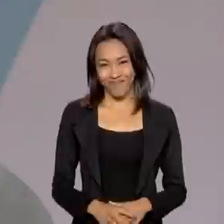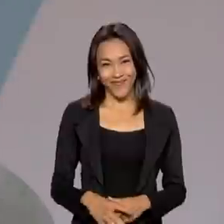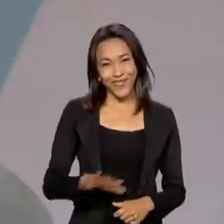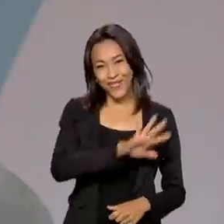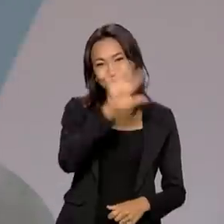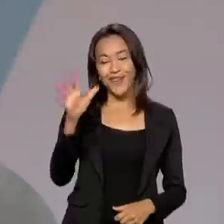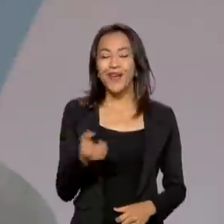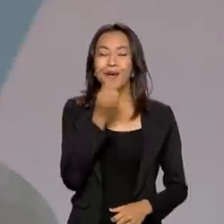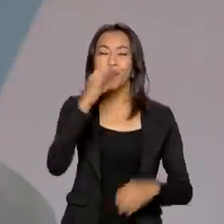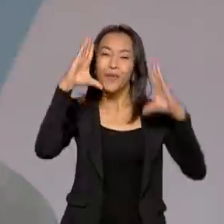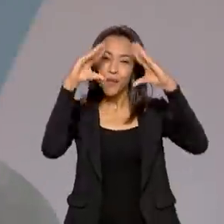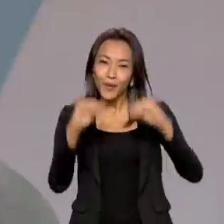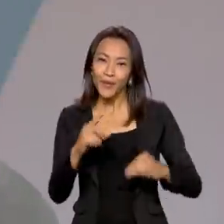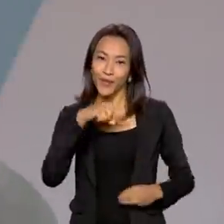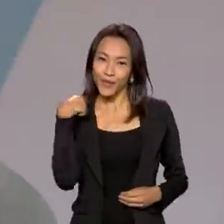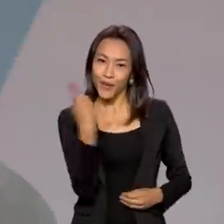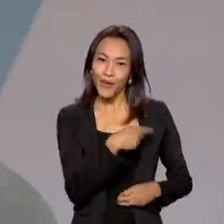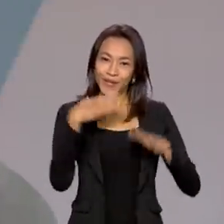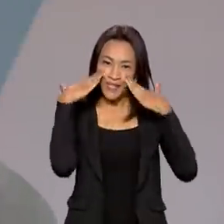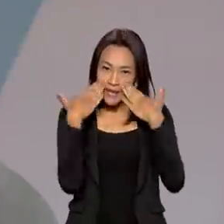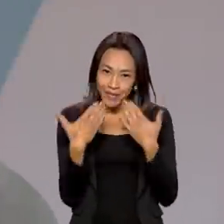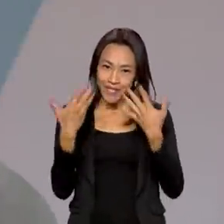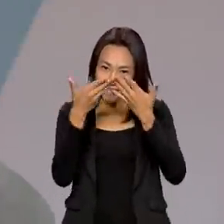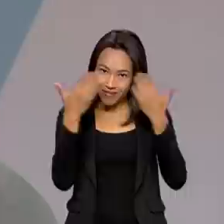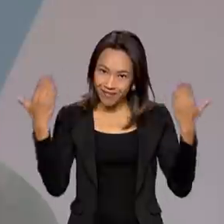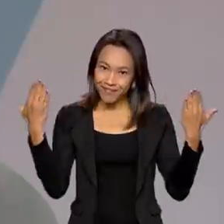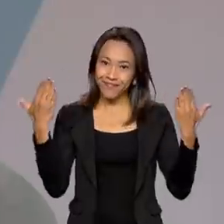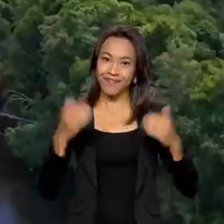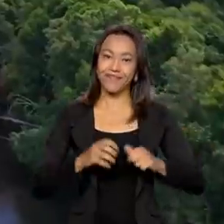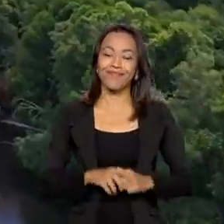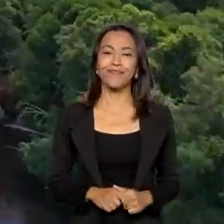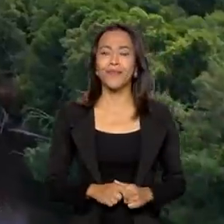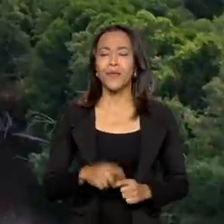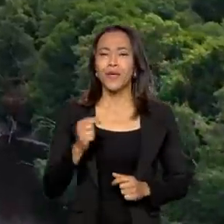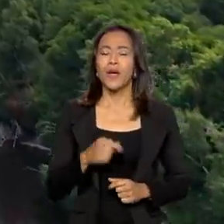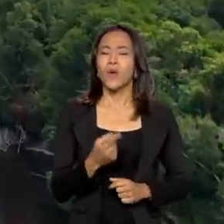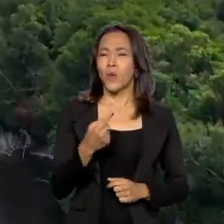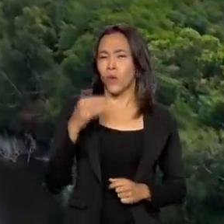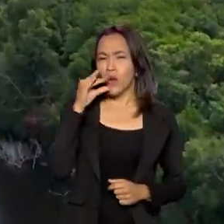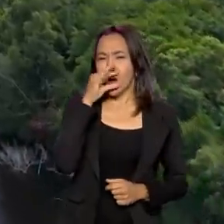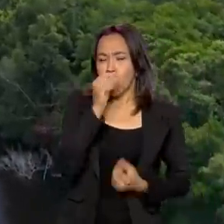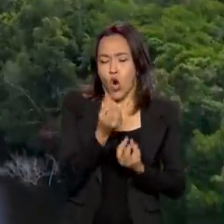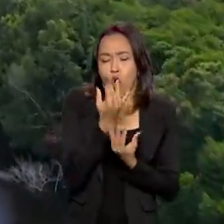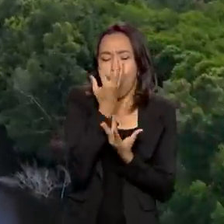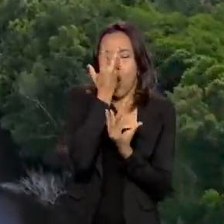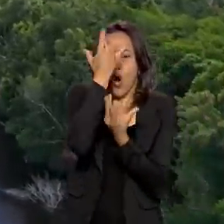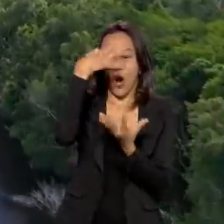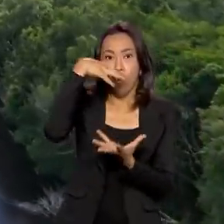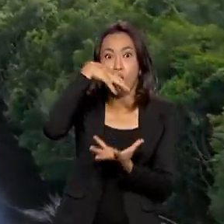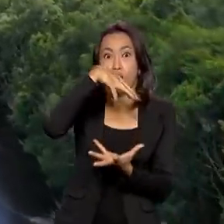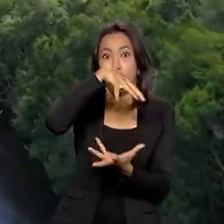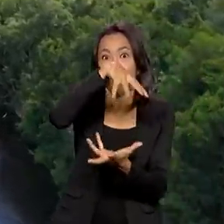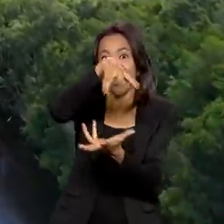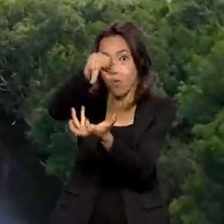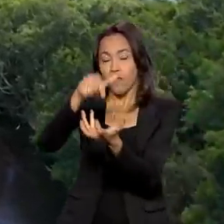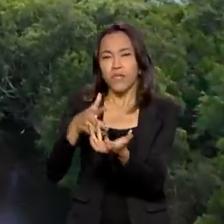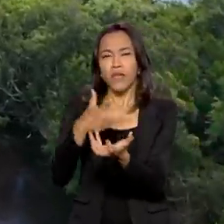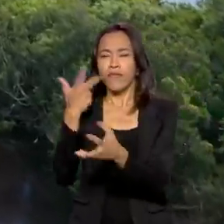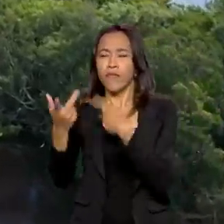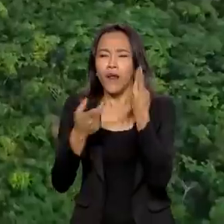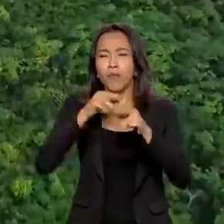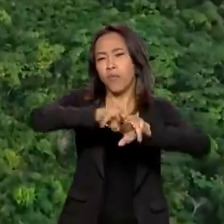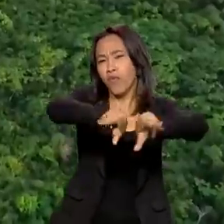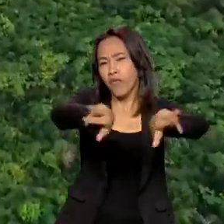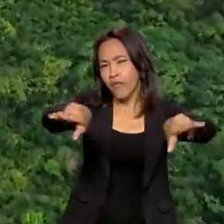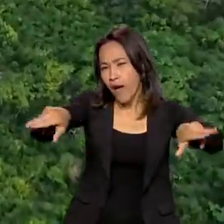Olá, boa noite. Estamos no ar com o Brasil em Pauta. O aquecimento global vem sendo cada vez mais falado por autoridades